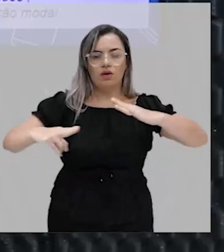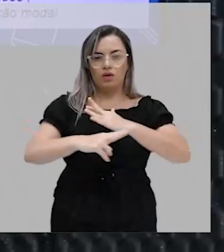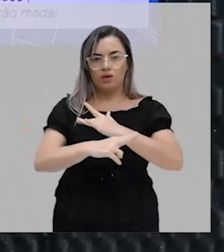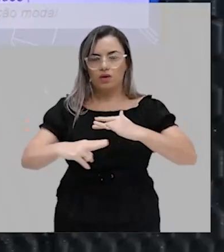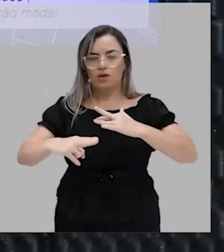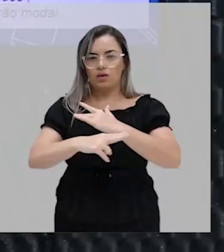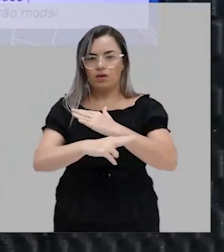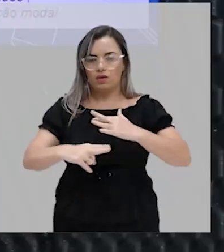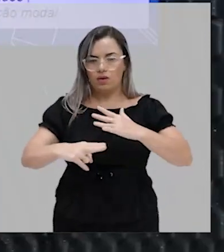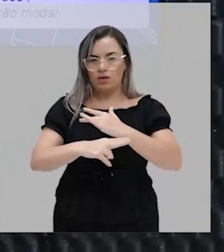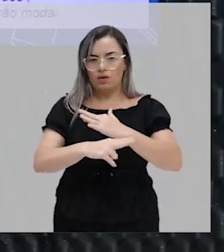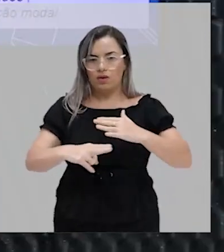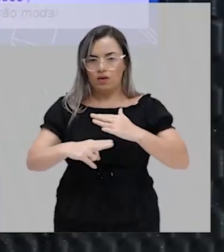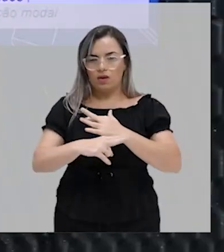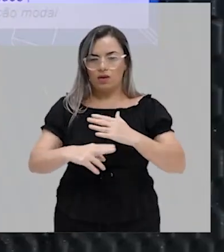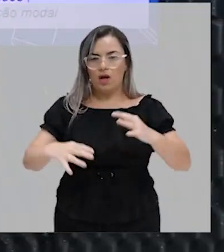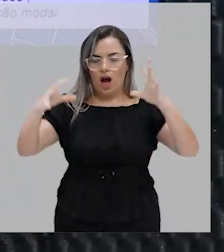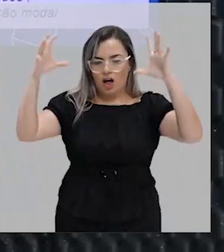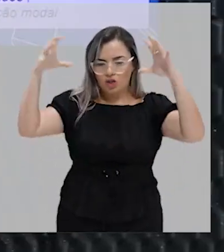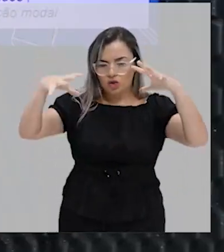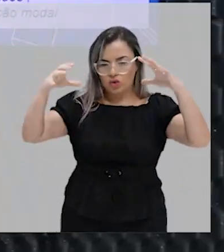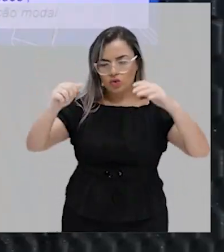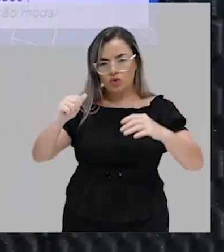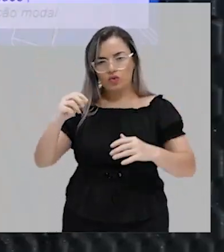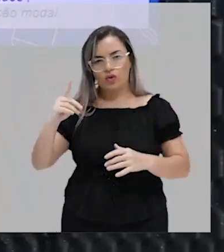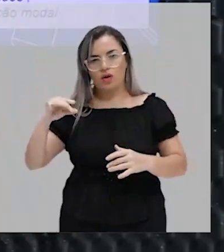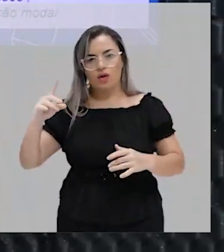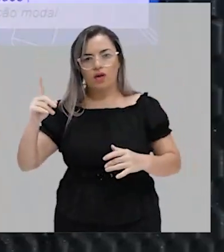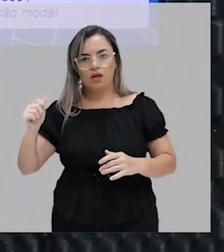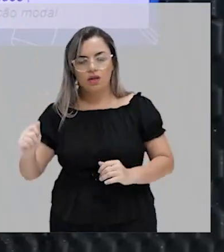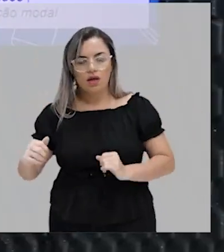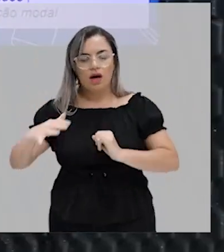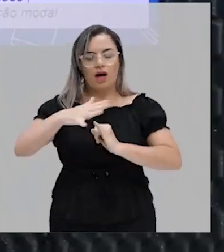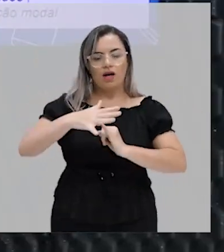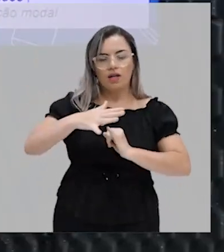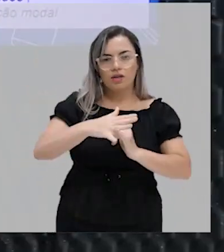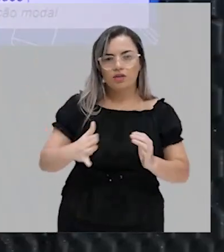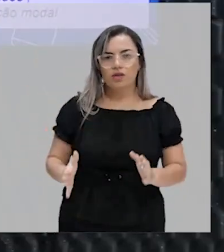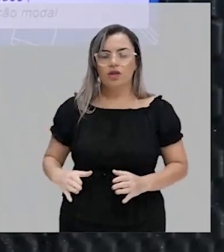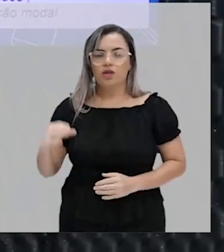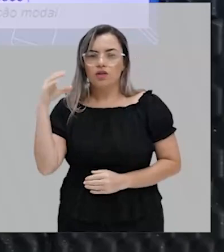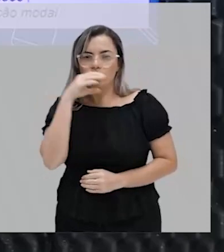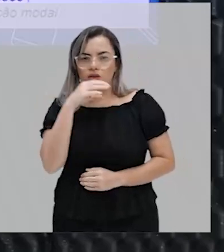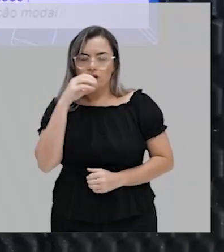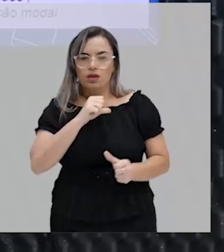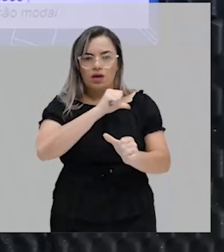sobre problemas como a chuva ácida, como as ilhas de calor, tá certo? Como a